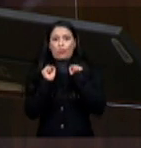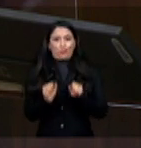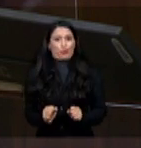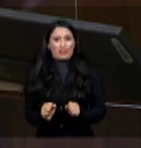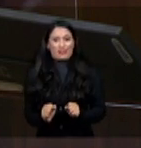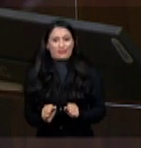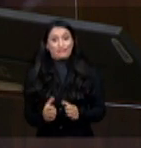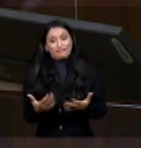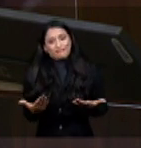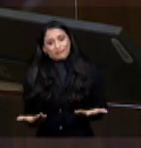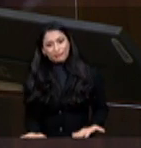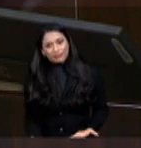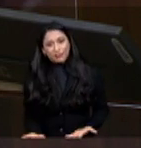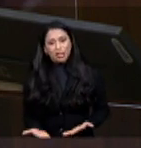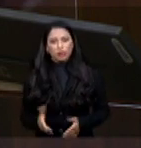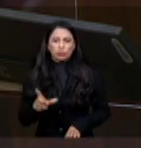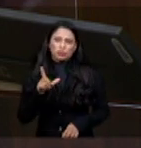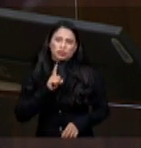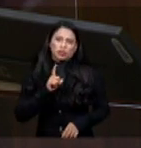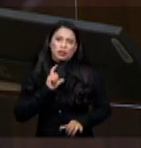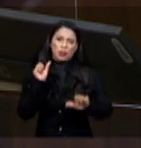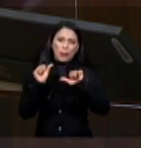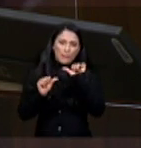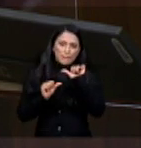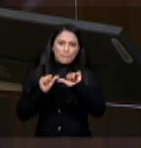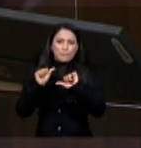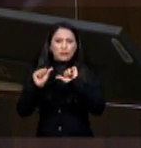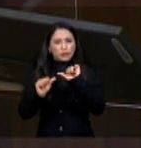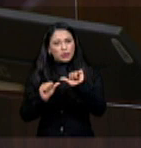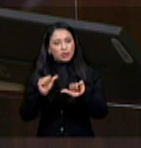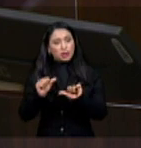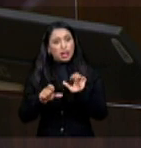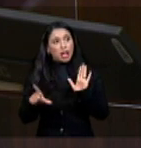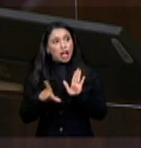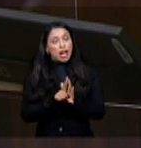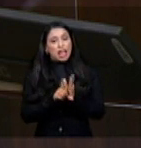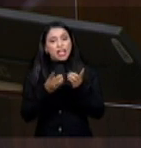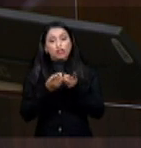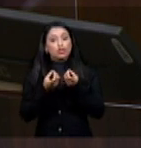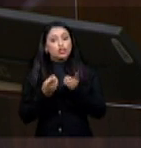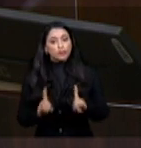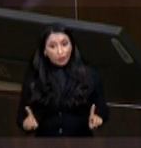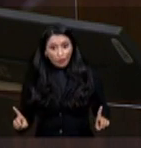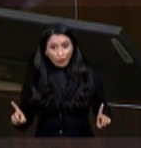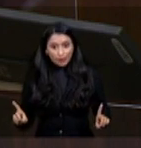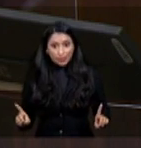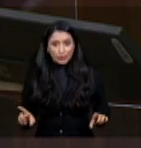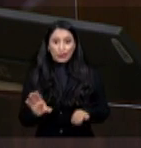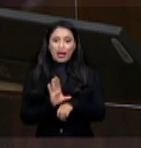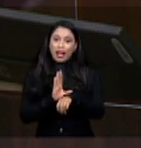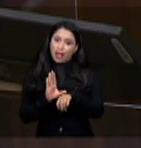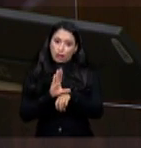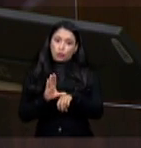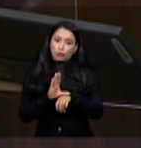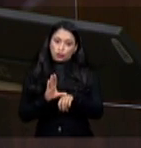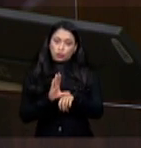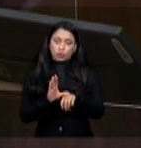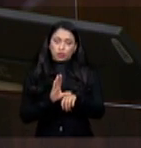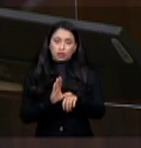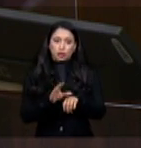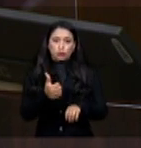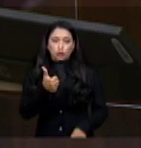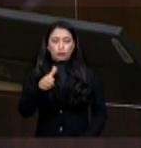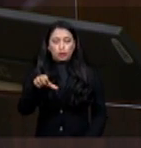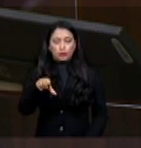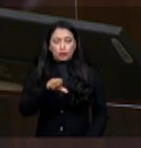enfim nós tivemos mudanças a lei do divórcio a própria Constituição da República